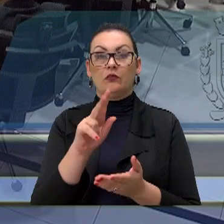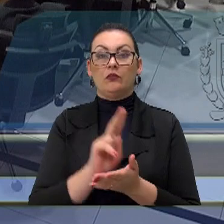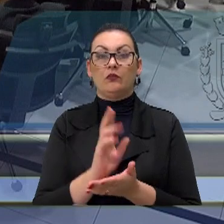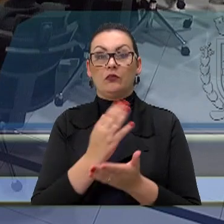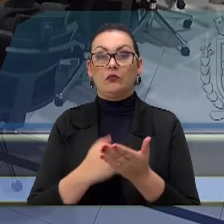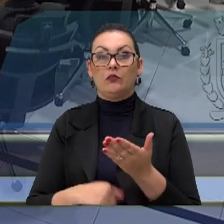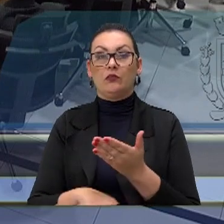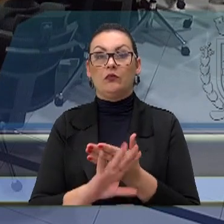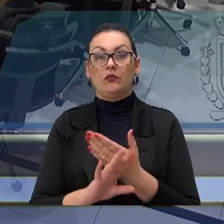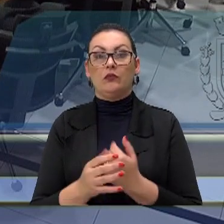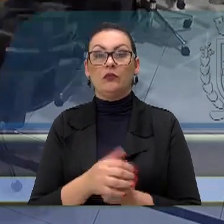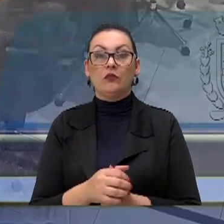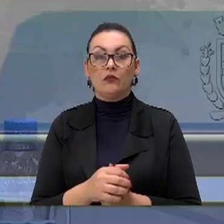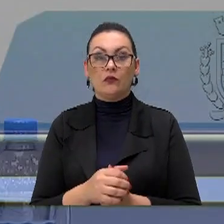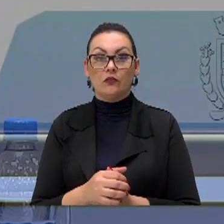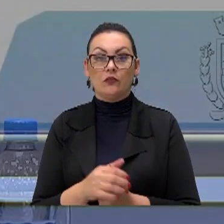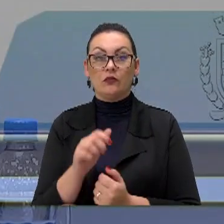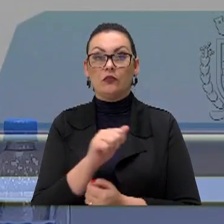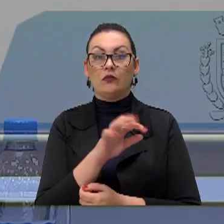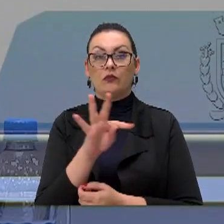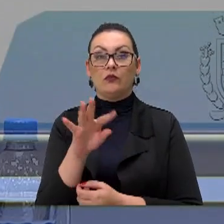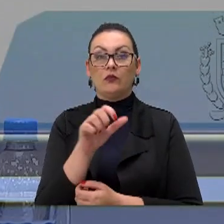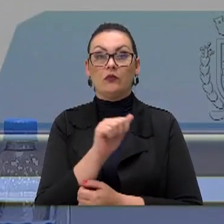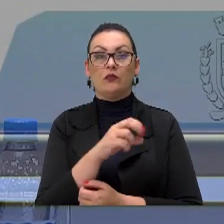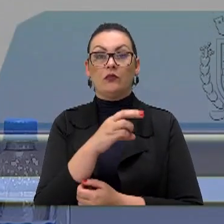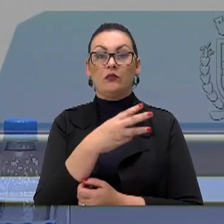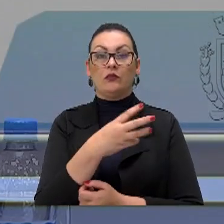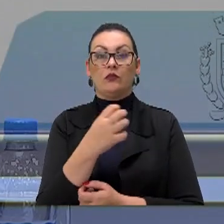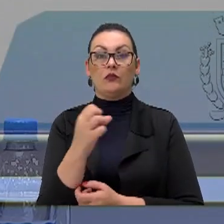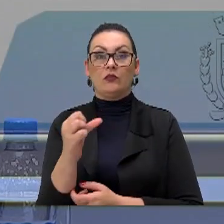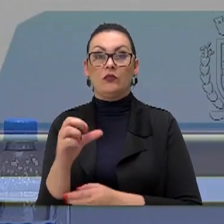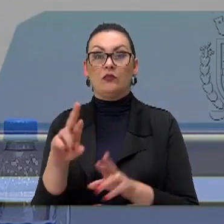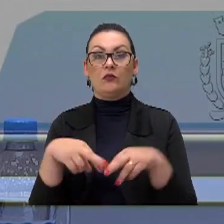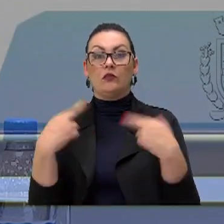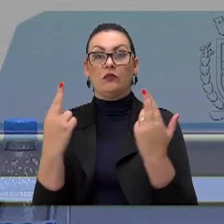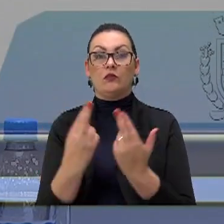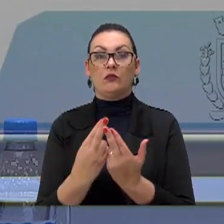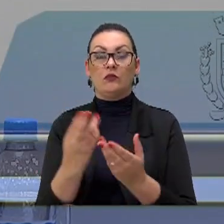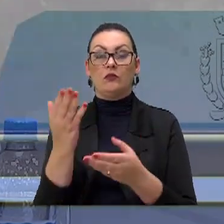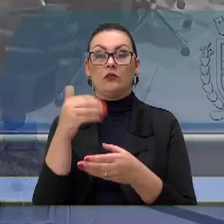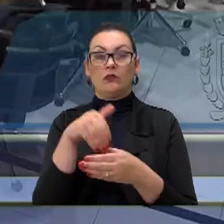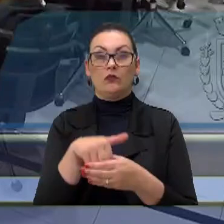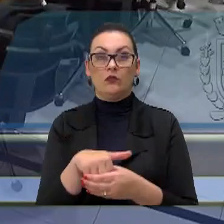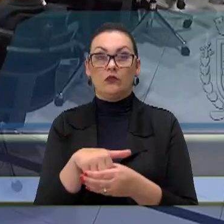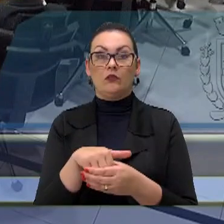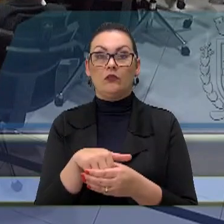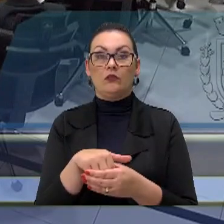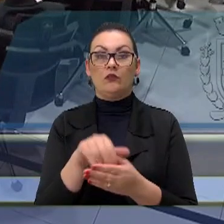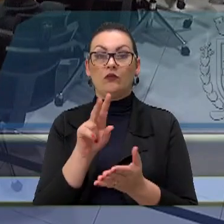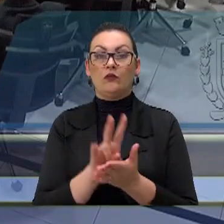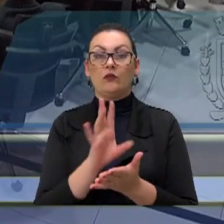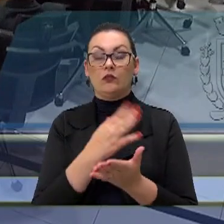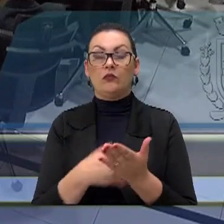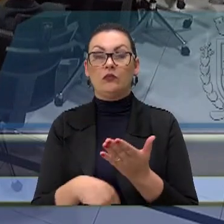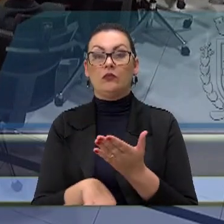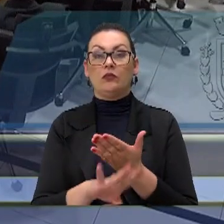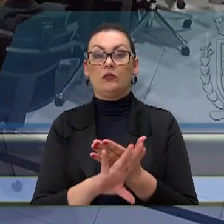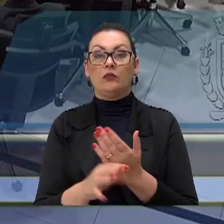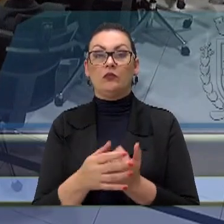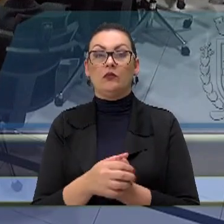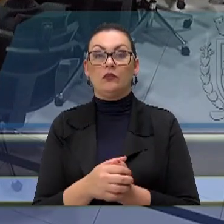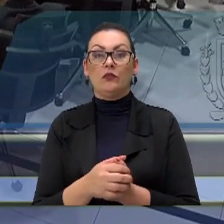Aprovado por unanimidade. A ata da 36ª reunião ordinária em votação. Aprovado